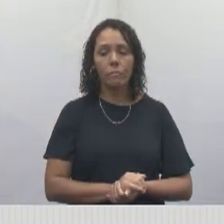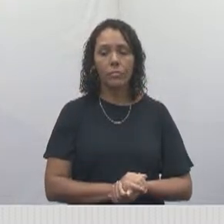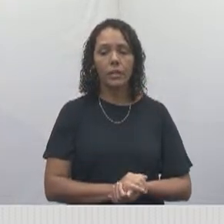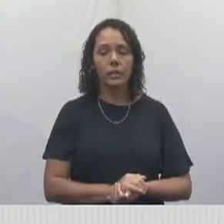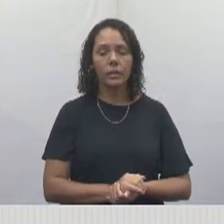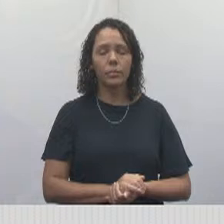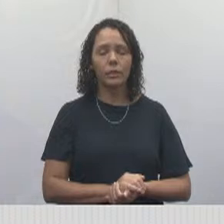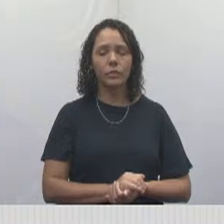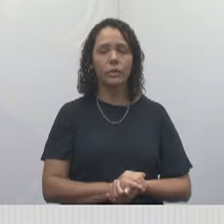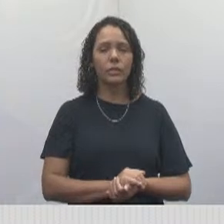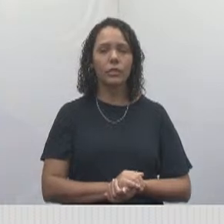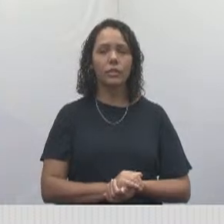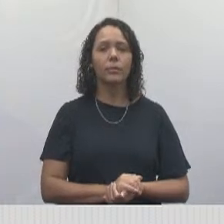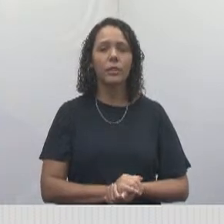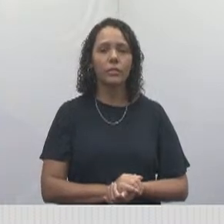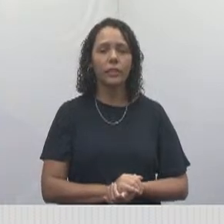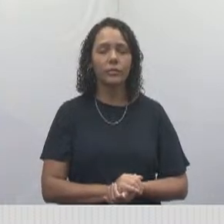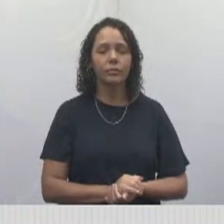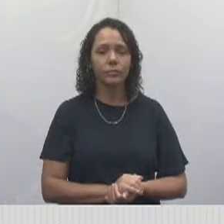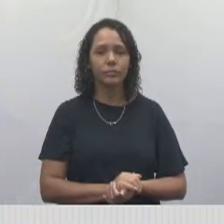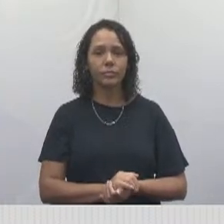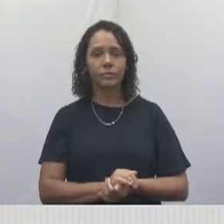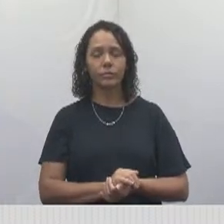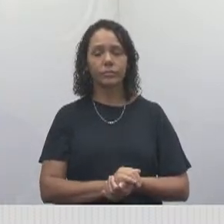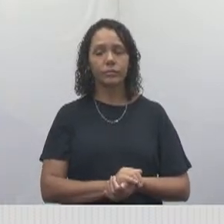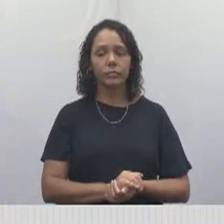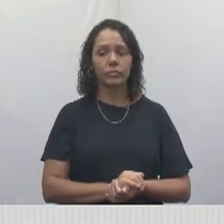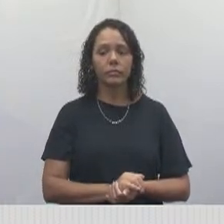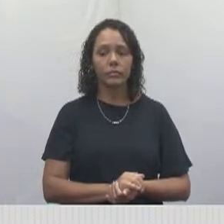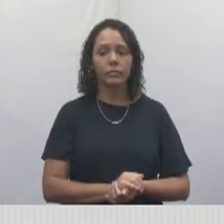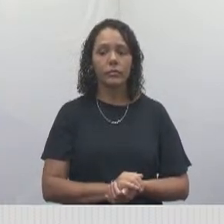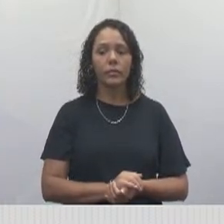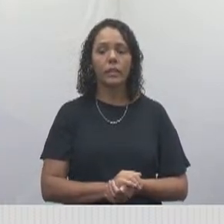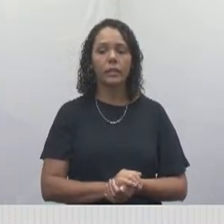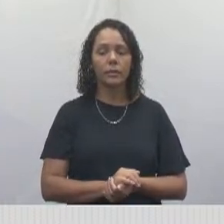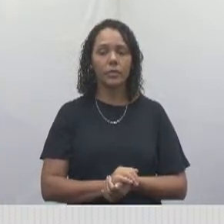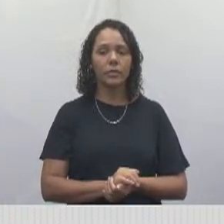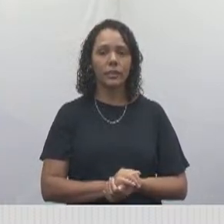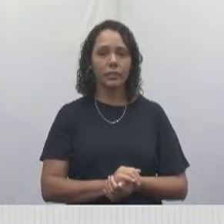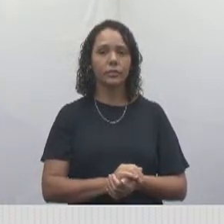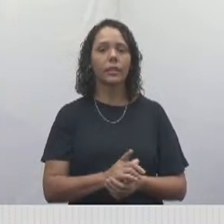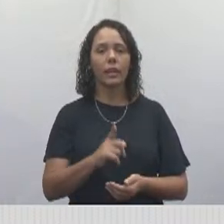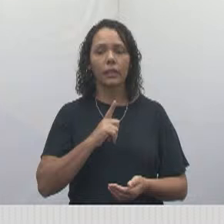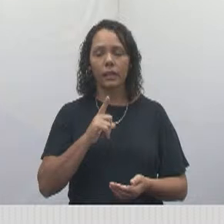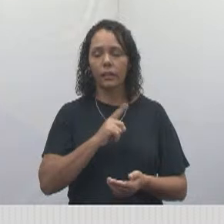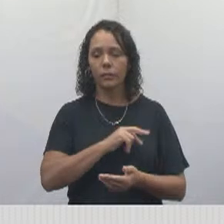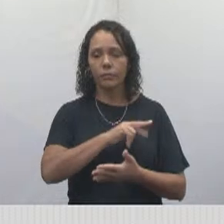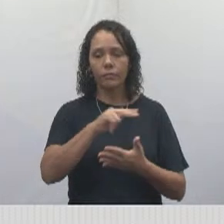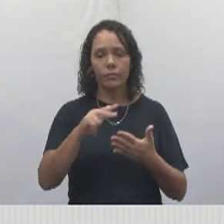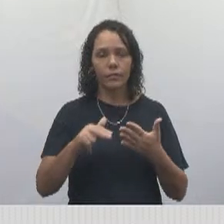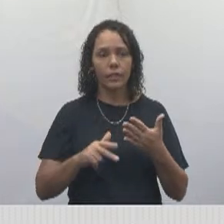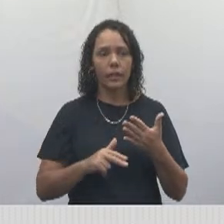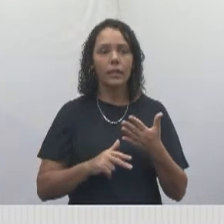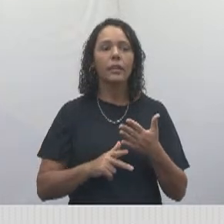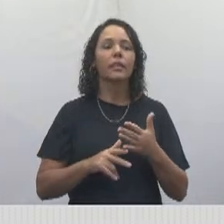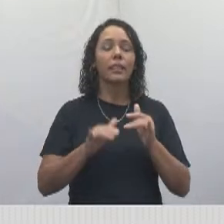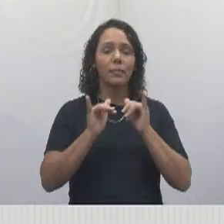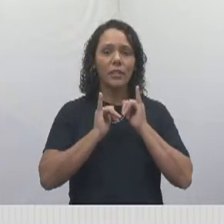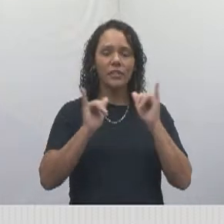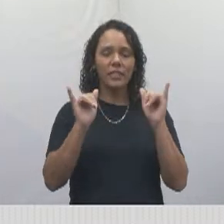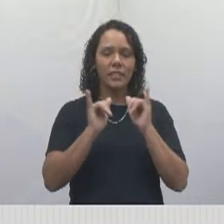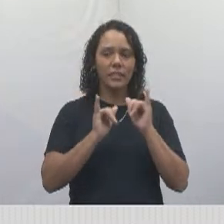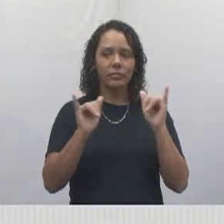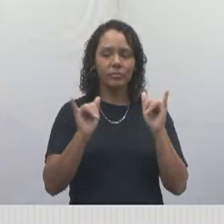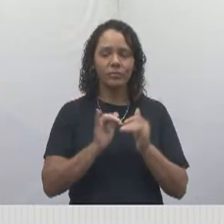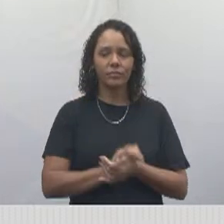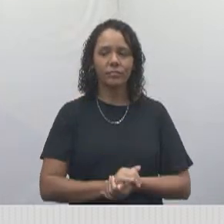constitucionais e os requisitos de gestão pública e faz uma série de recomendações. Então, a rejeição ou o parecer